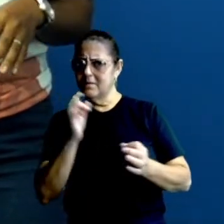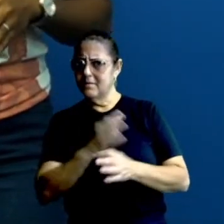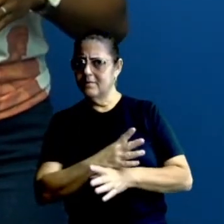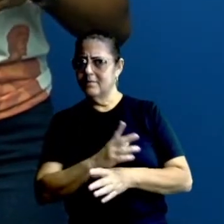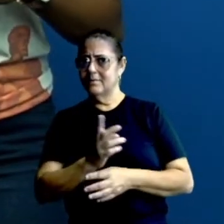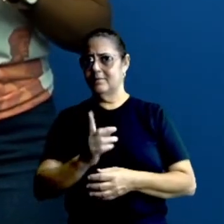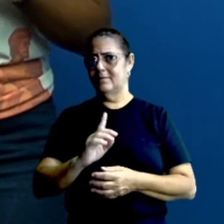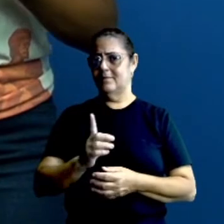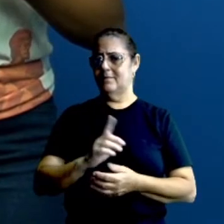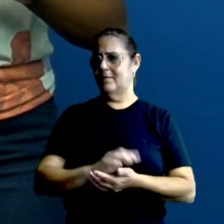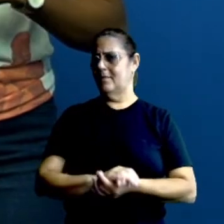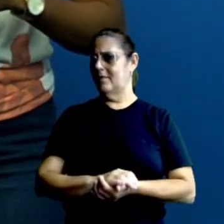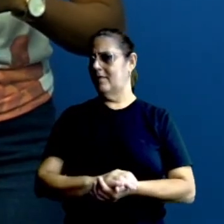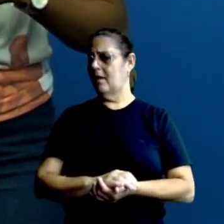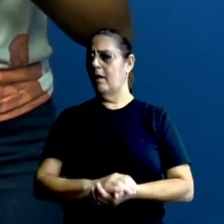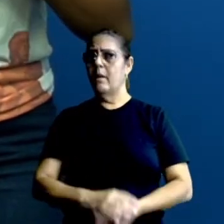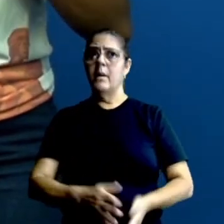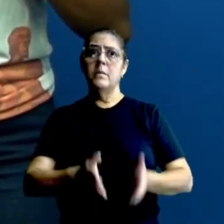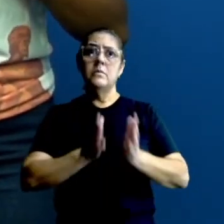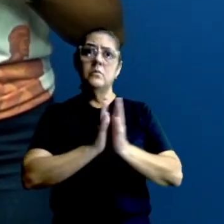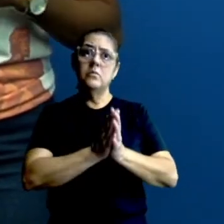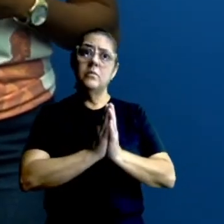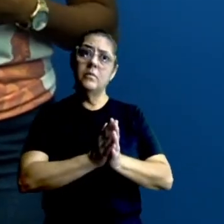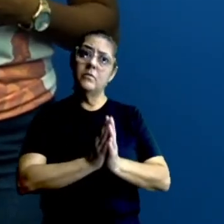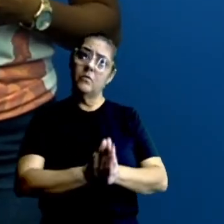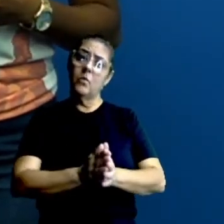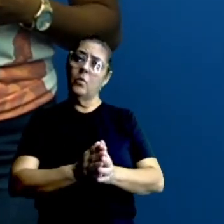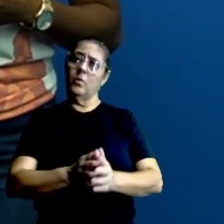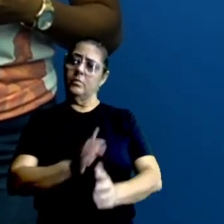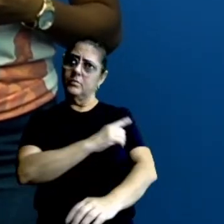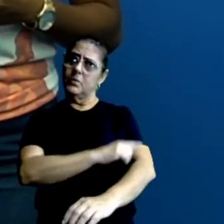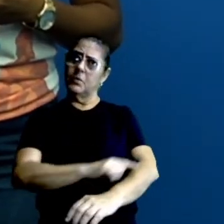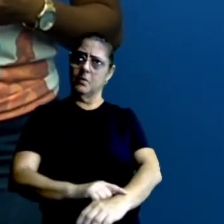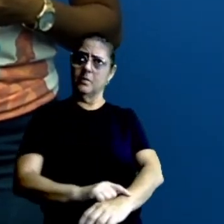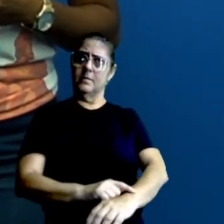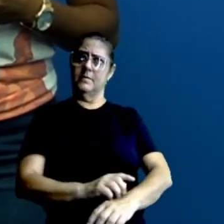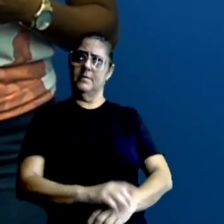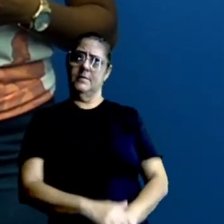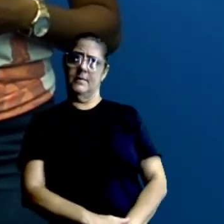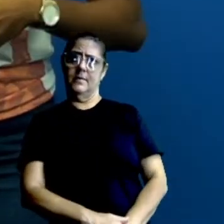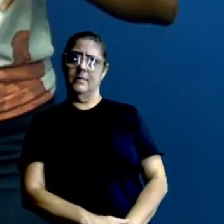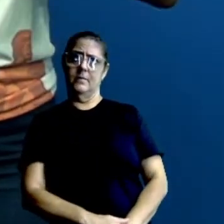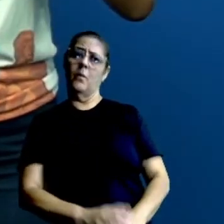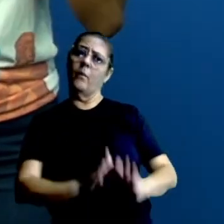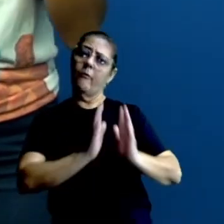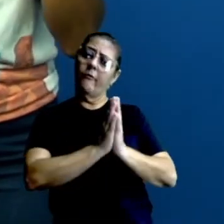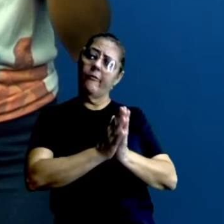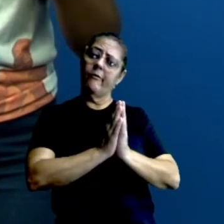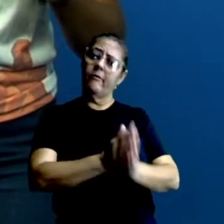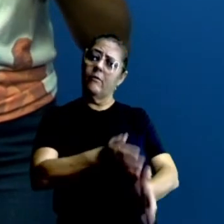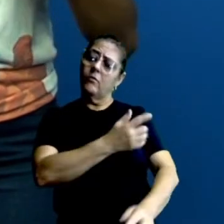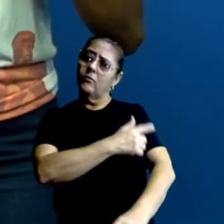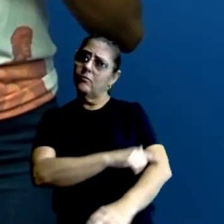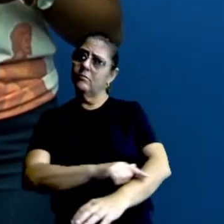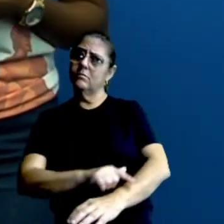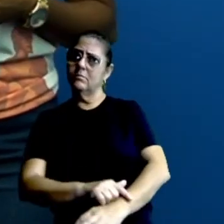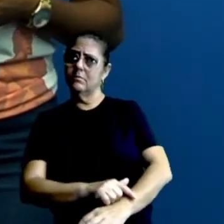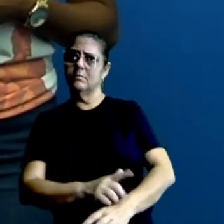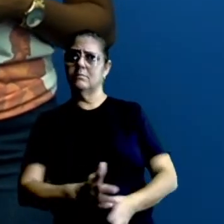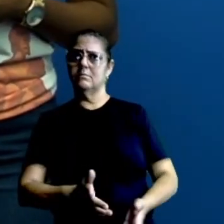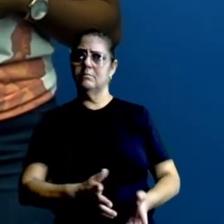não. Fiquem quietos, por favor. Quem é que não usa essa expressão? Be